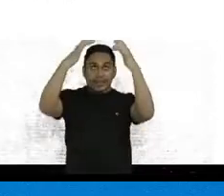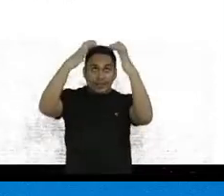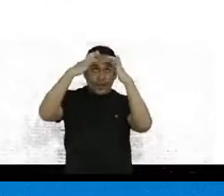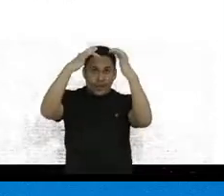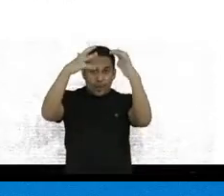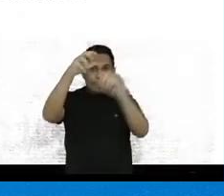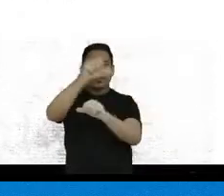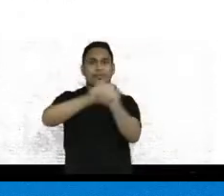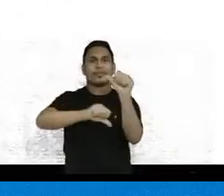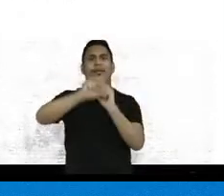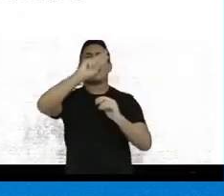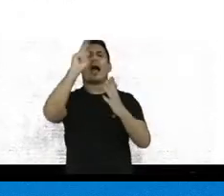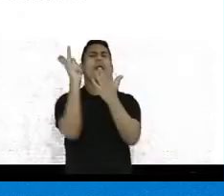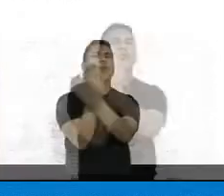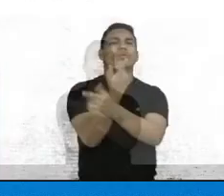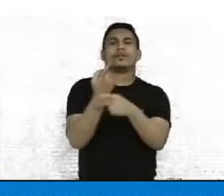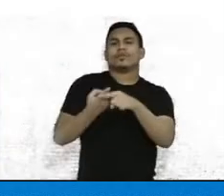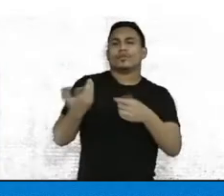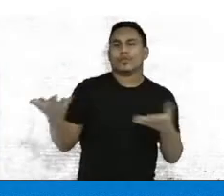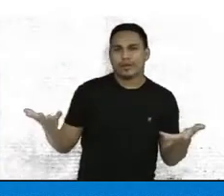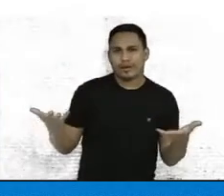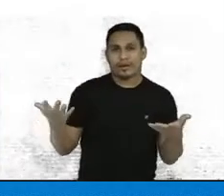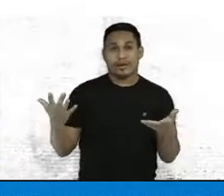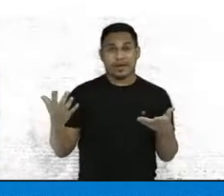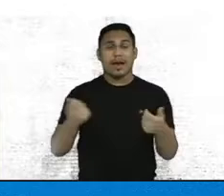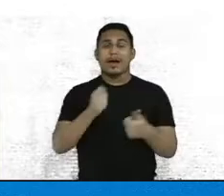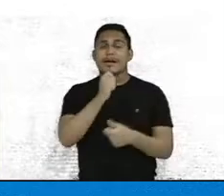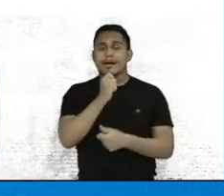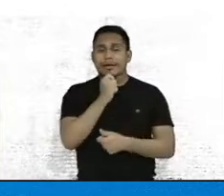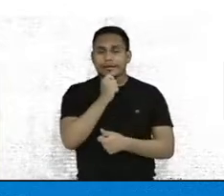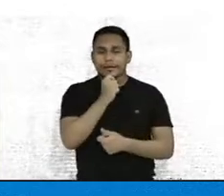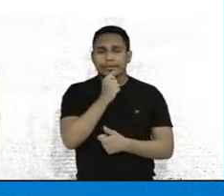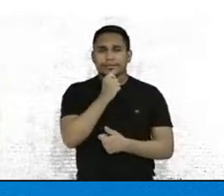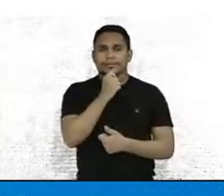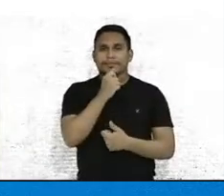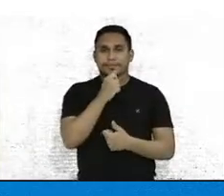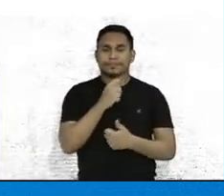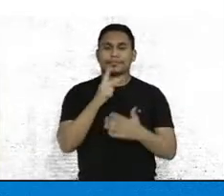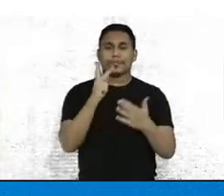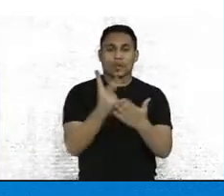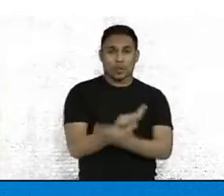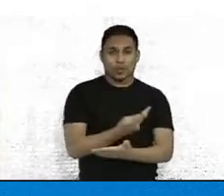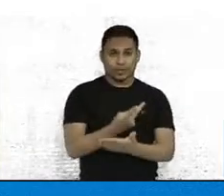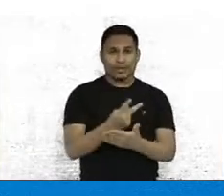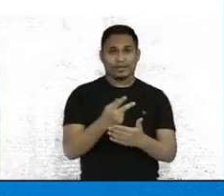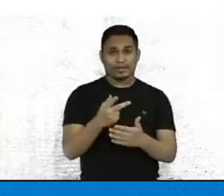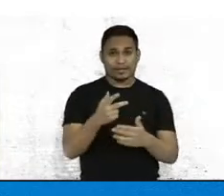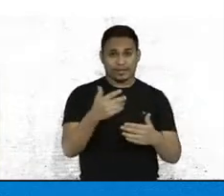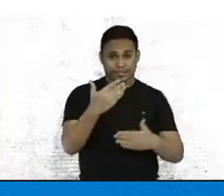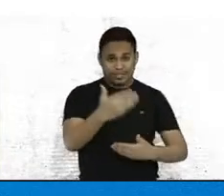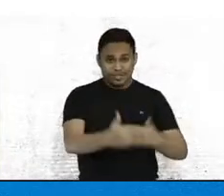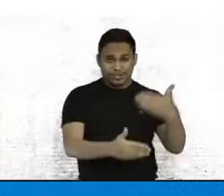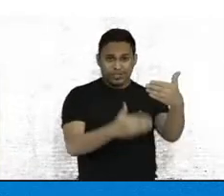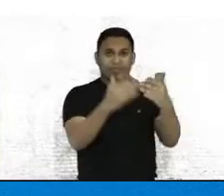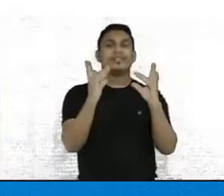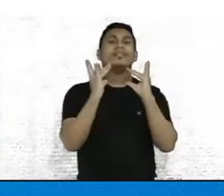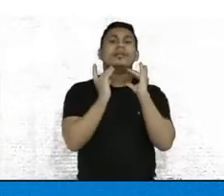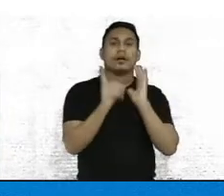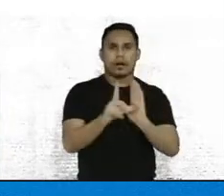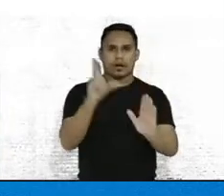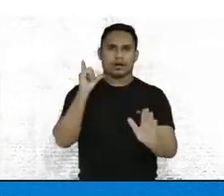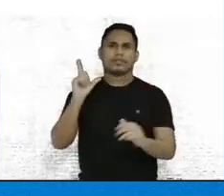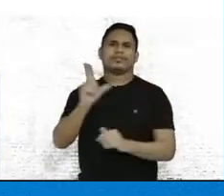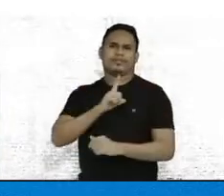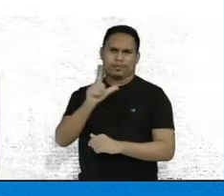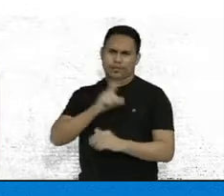acontecem mesmo antes do desenvolvimento do hipotireoidismo, tá? Um outro sintoma